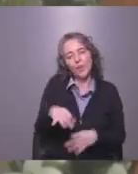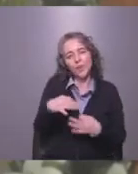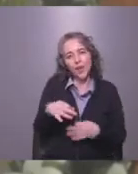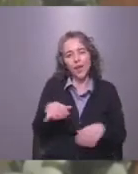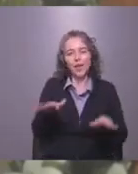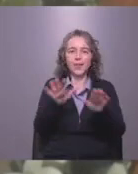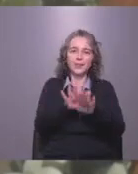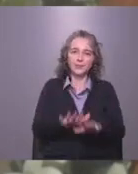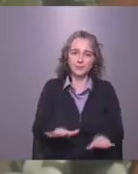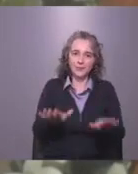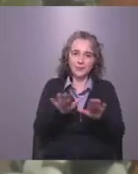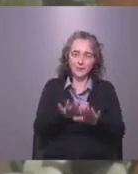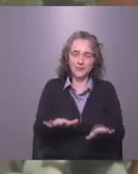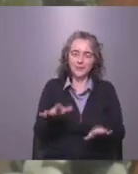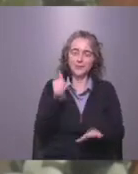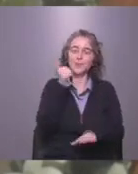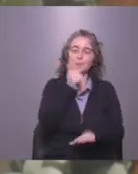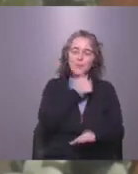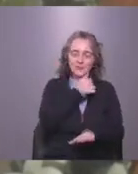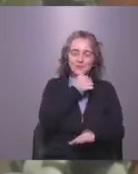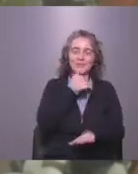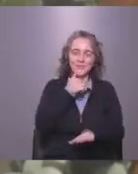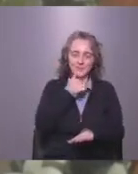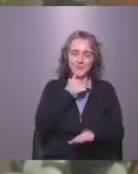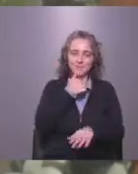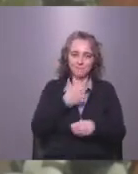mansidão e paciência.